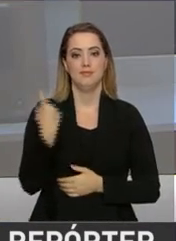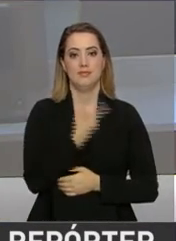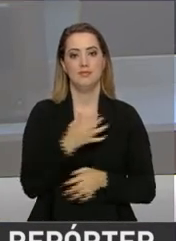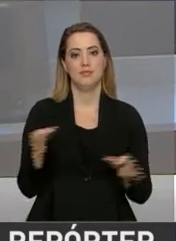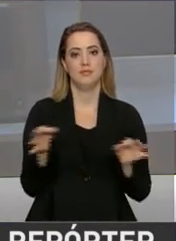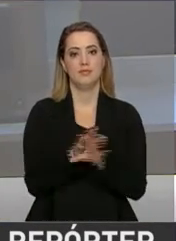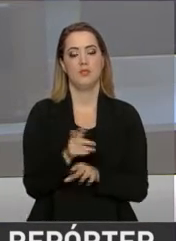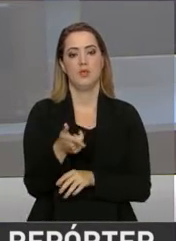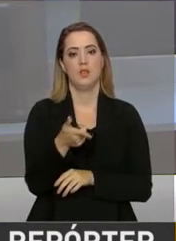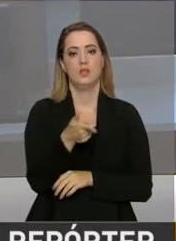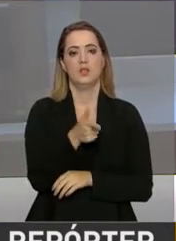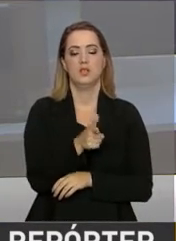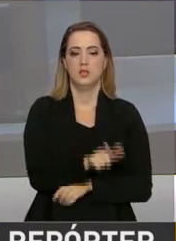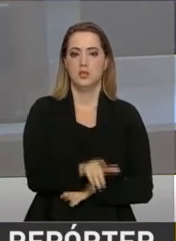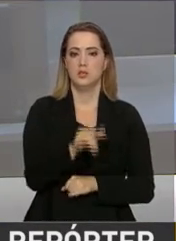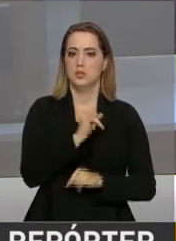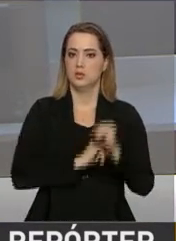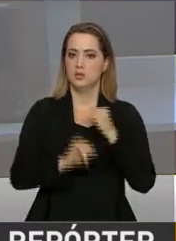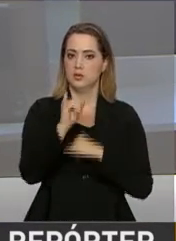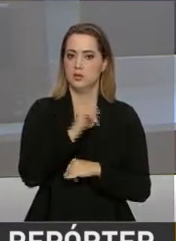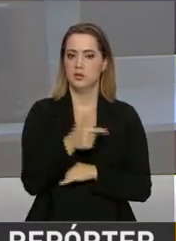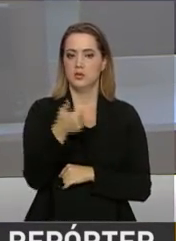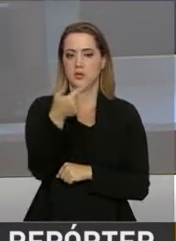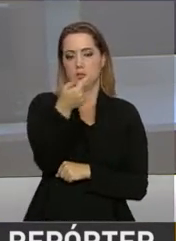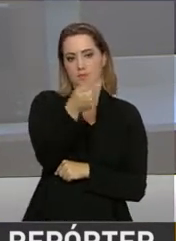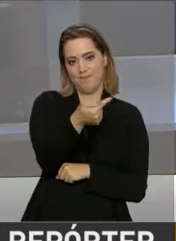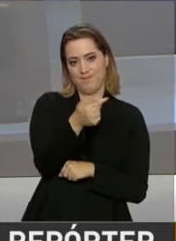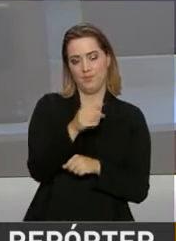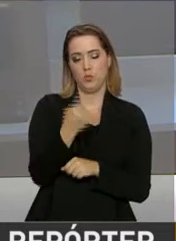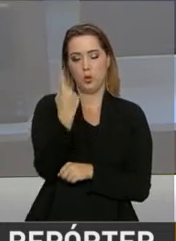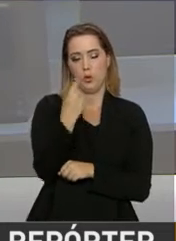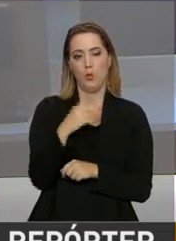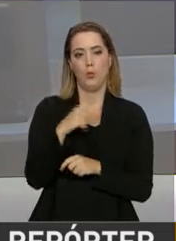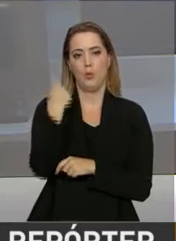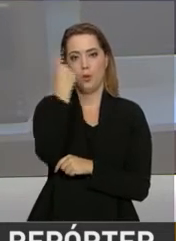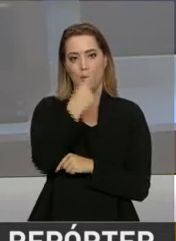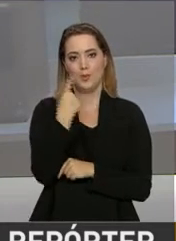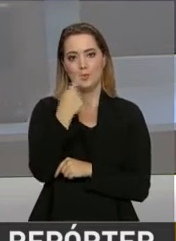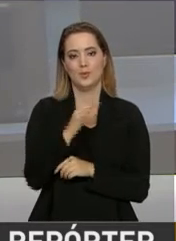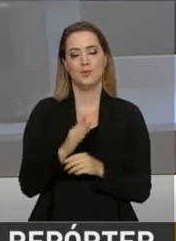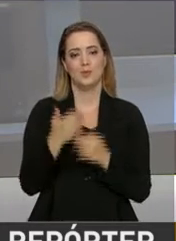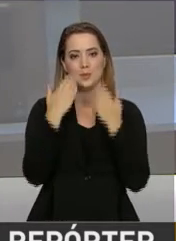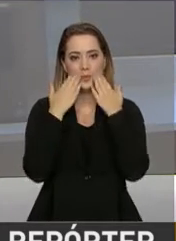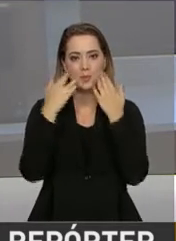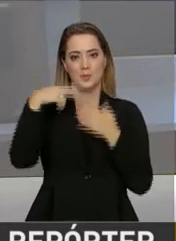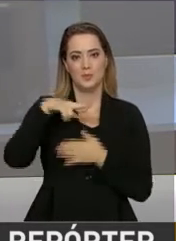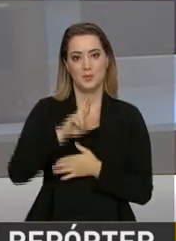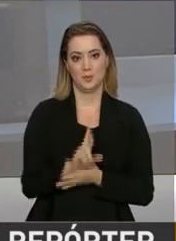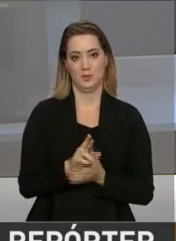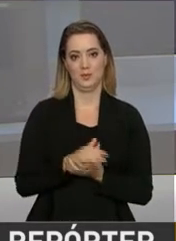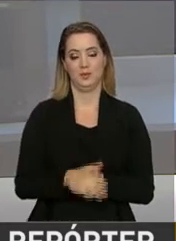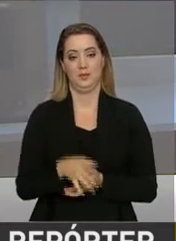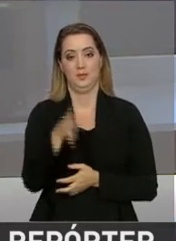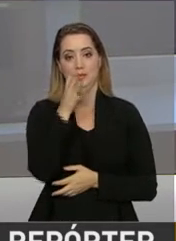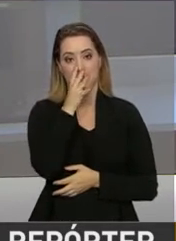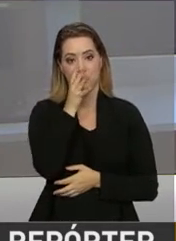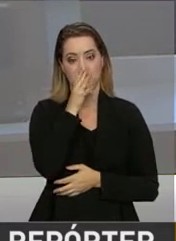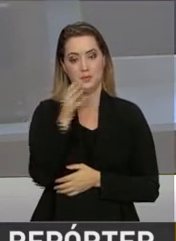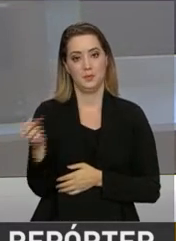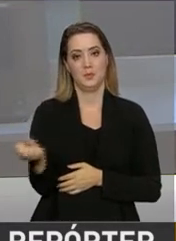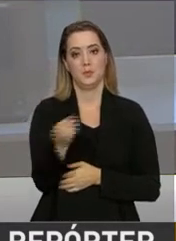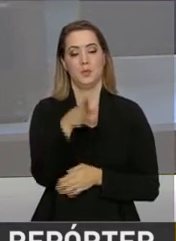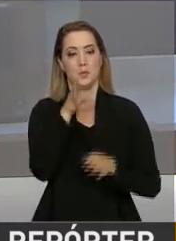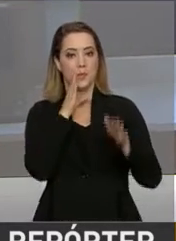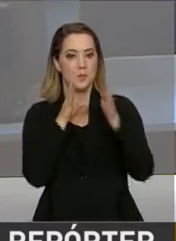ficamos por aqui voltamos a qualquer momento com outras informações ou daqui a uma hora na próxima edição do repórter nbr acompanhe as novidades